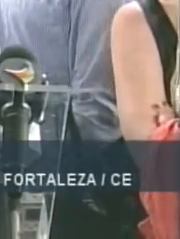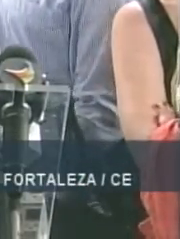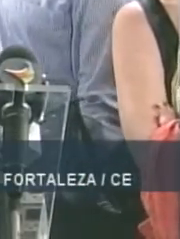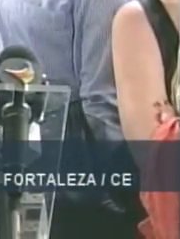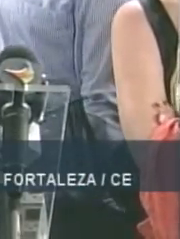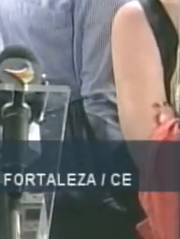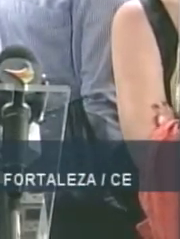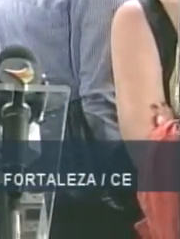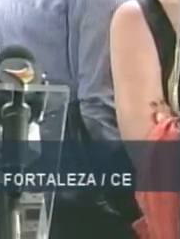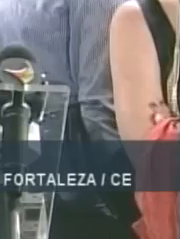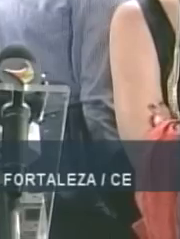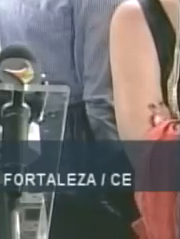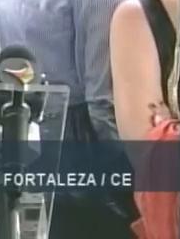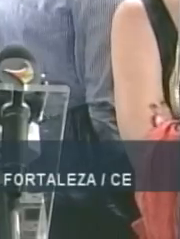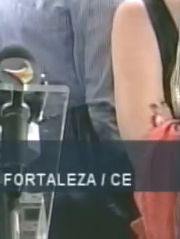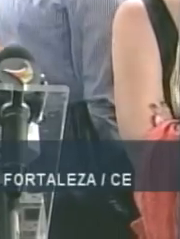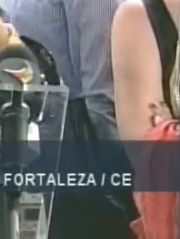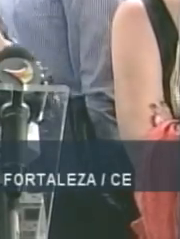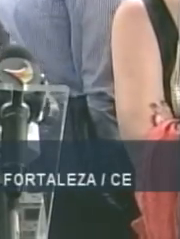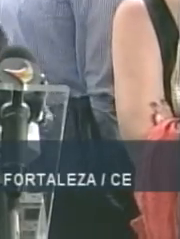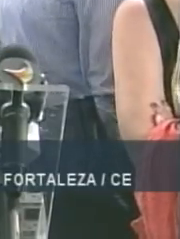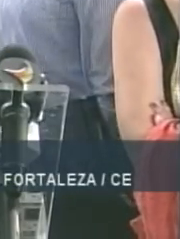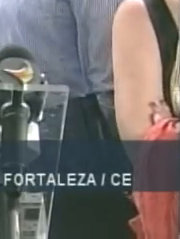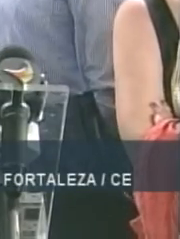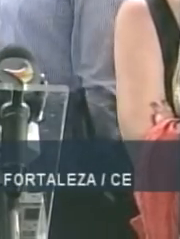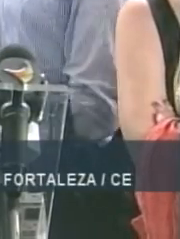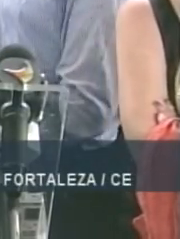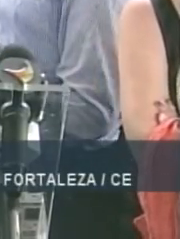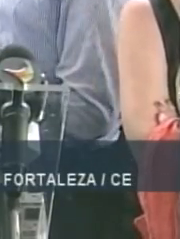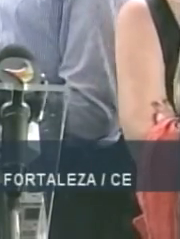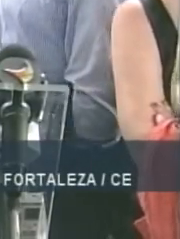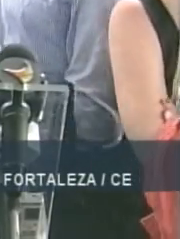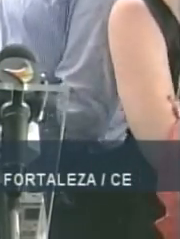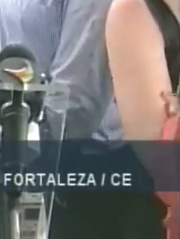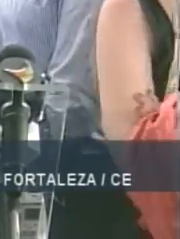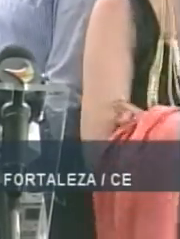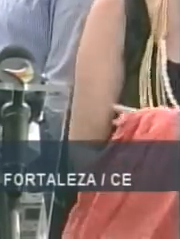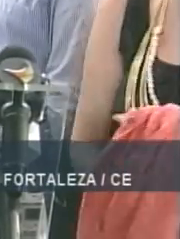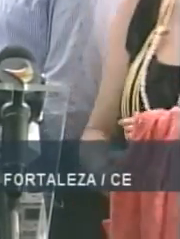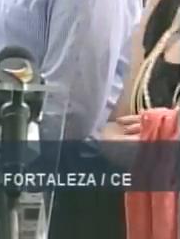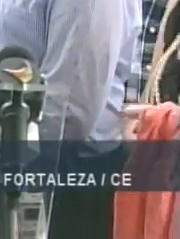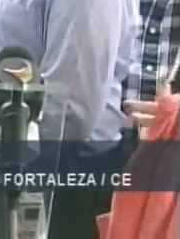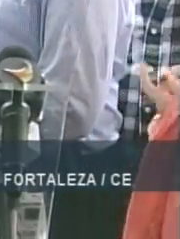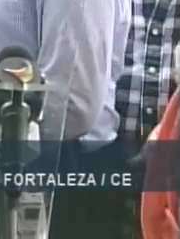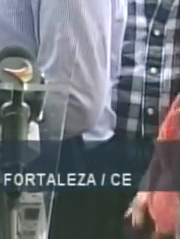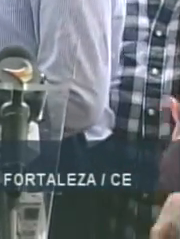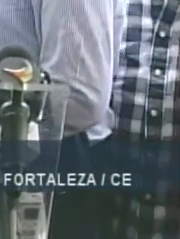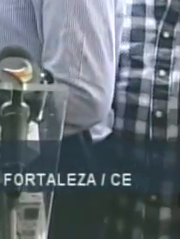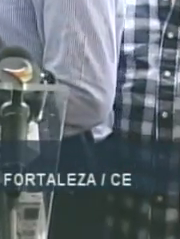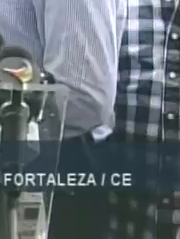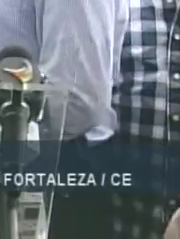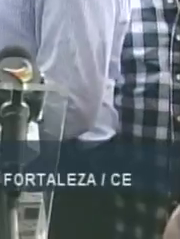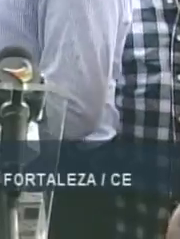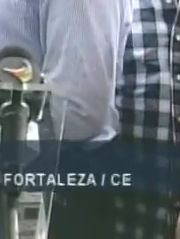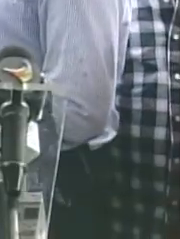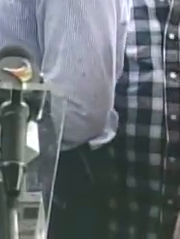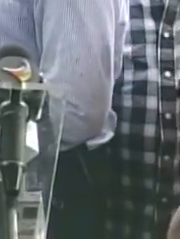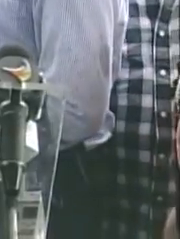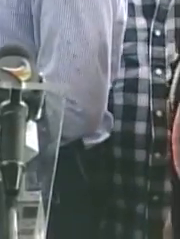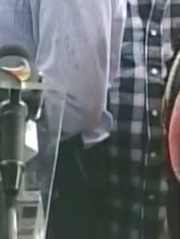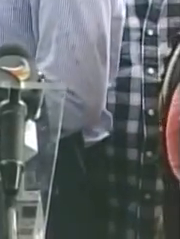eu acredito que aqui no Ceará nós temos uma empresa que